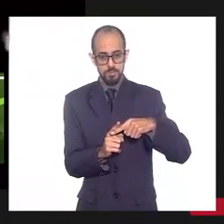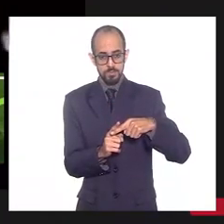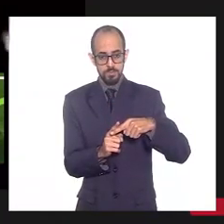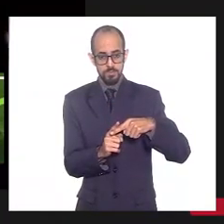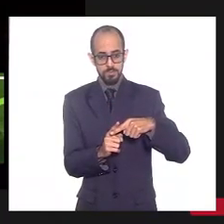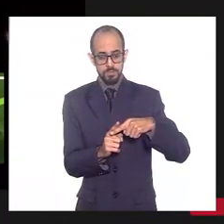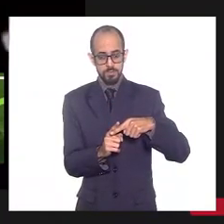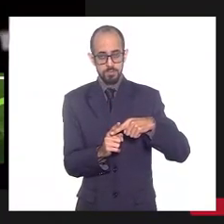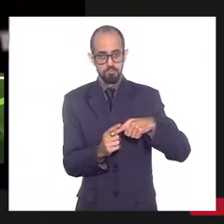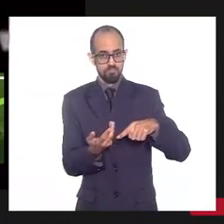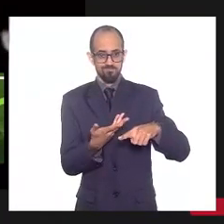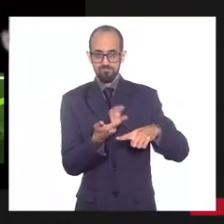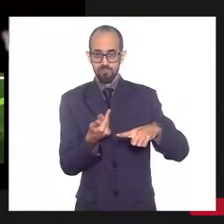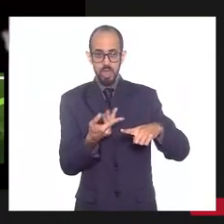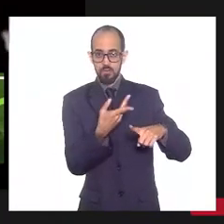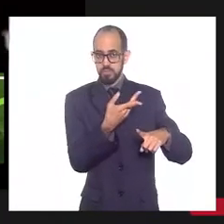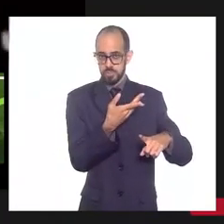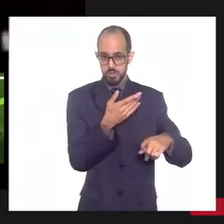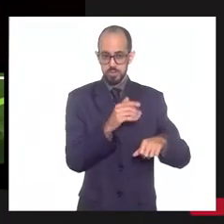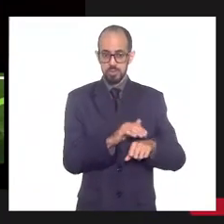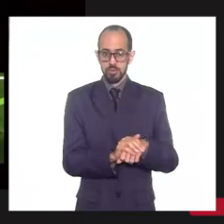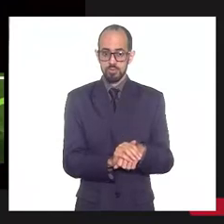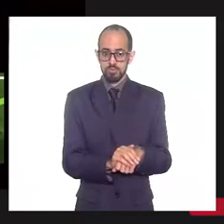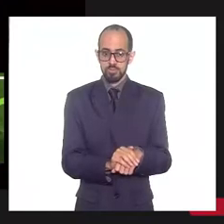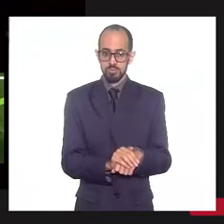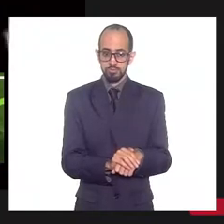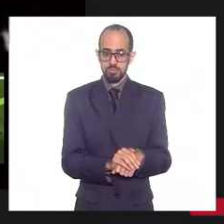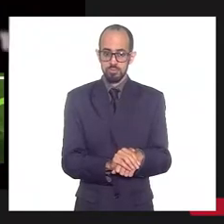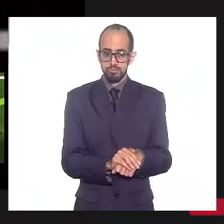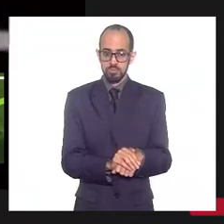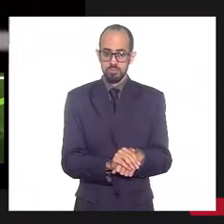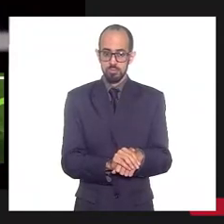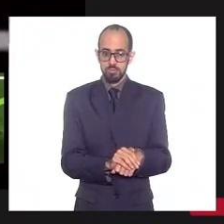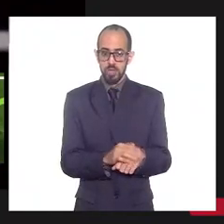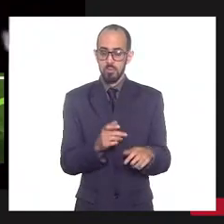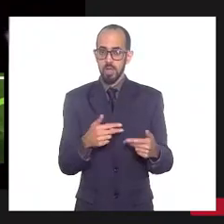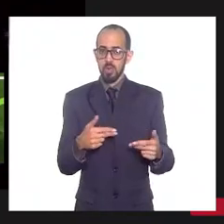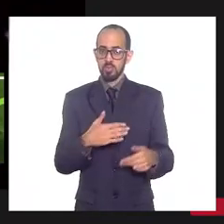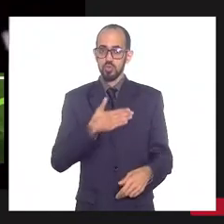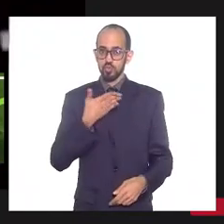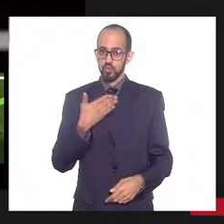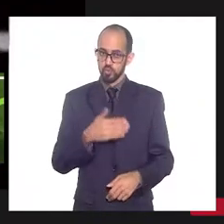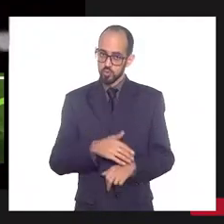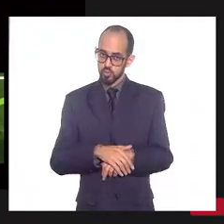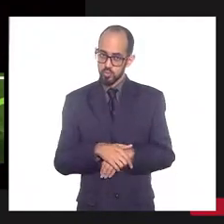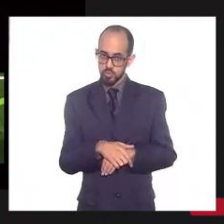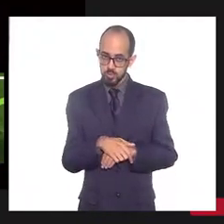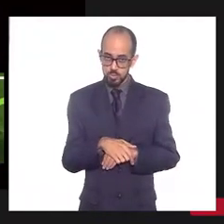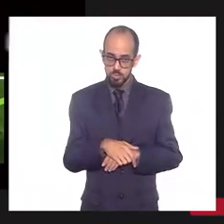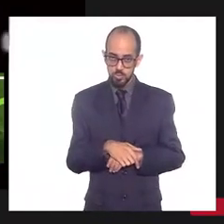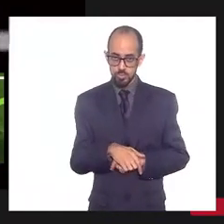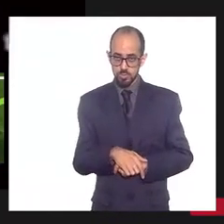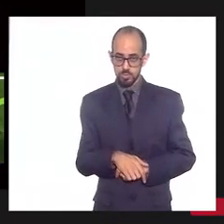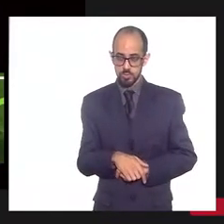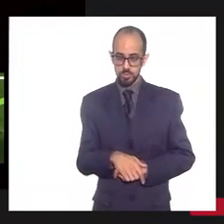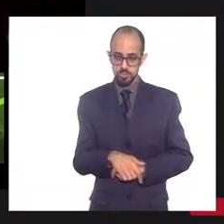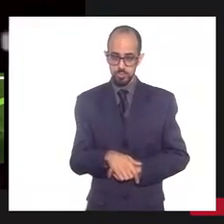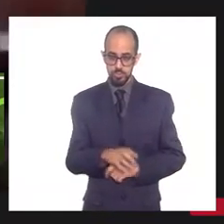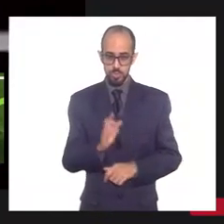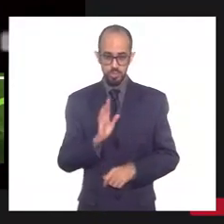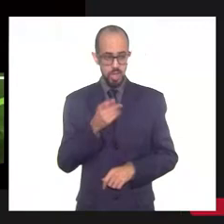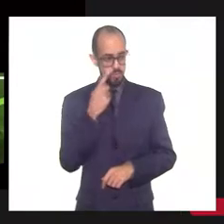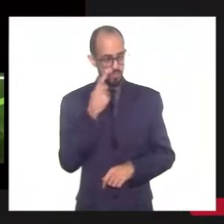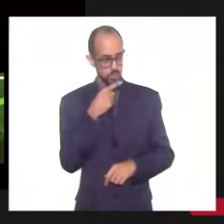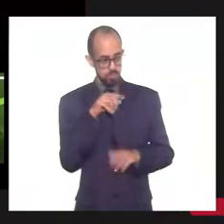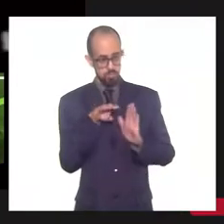seu nome é mais é uma coisa espantosa é uma coisa depois fantasia já vi